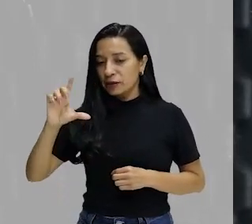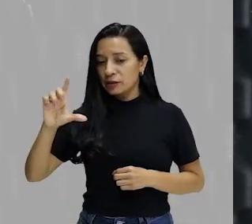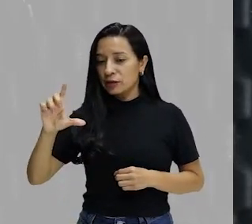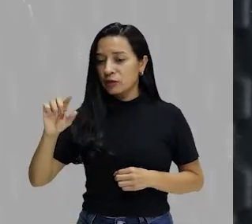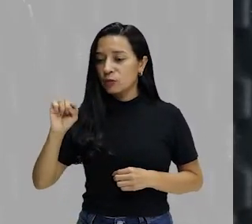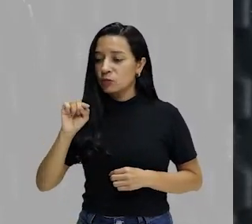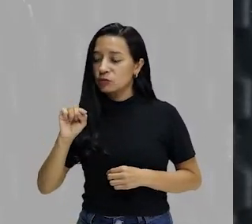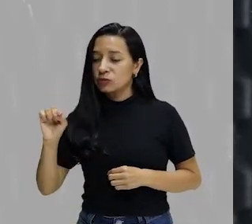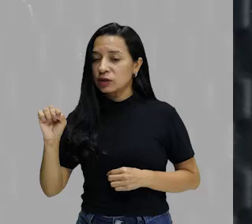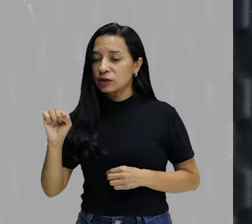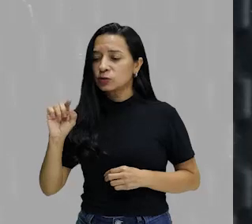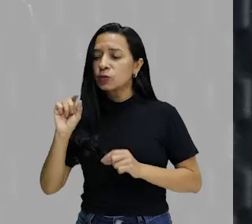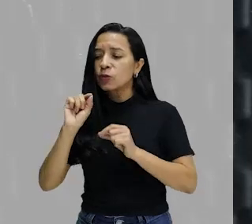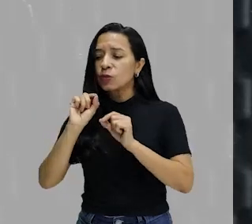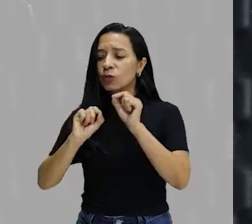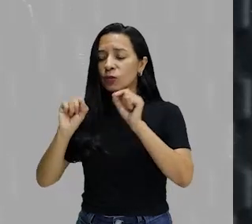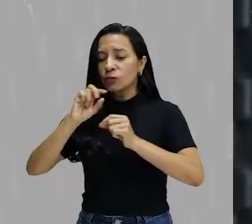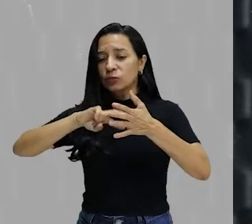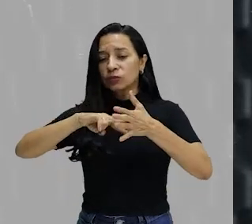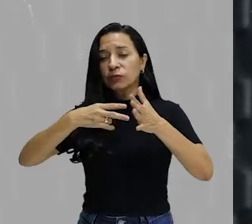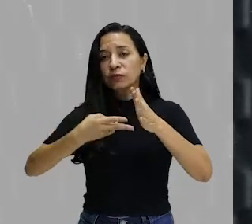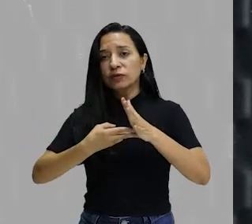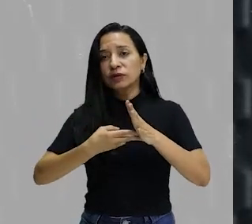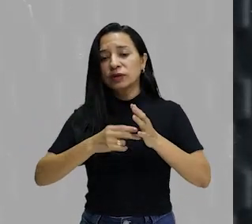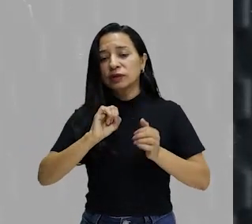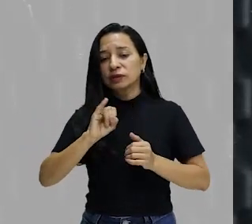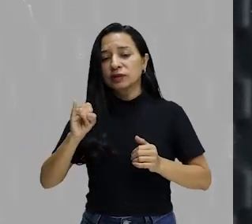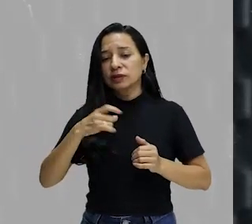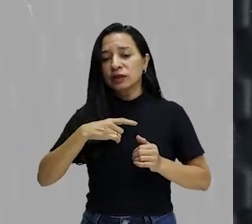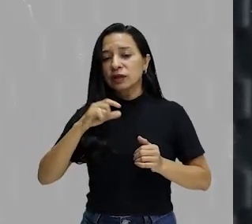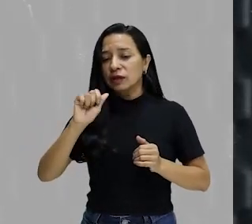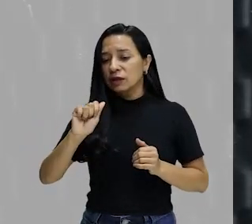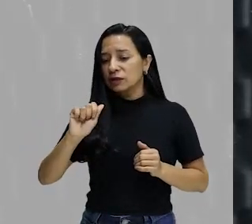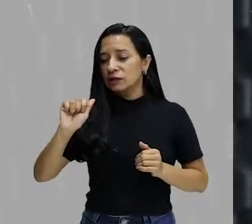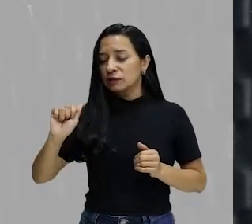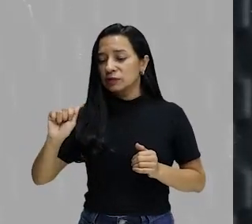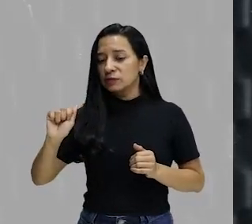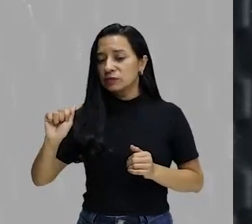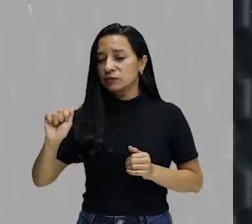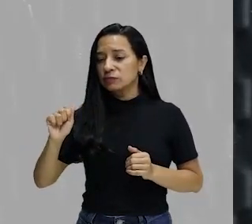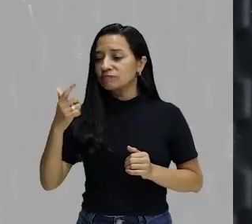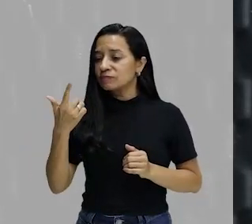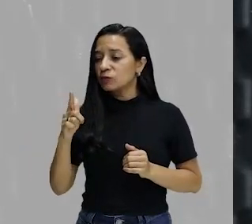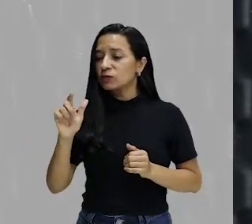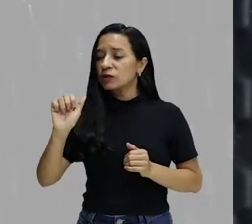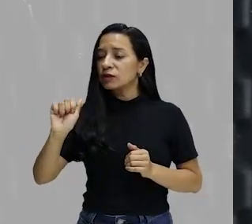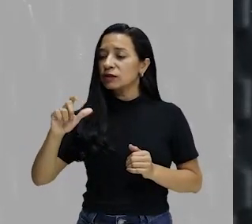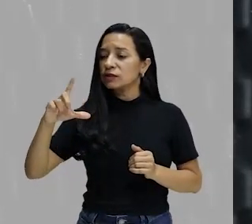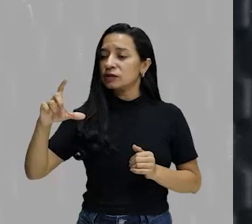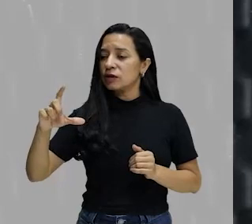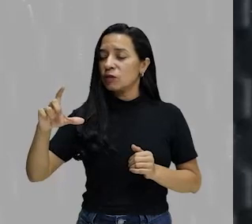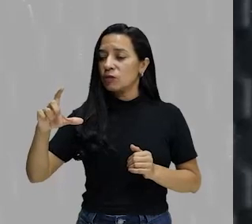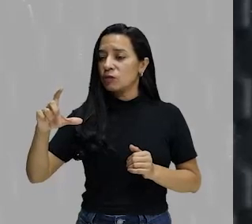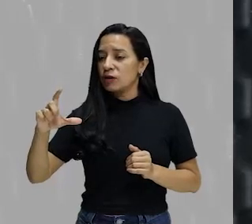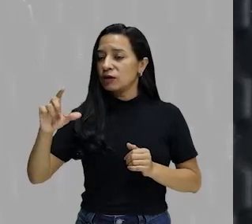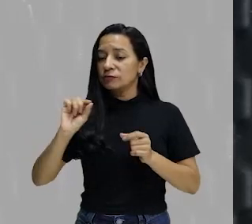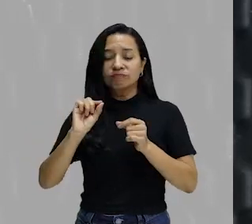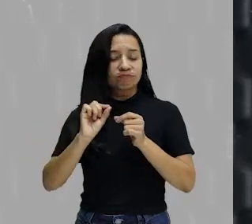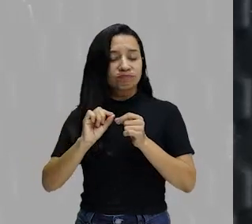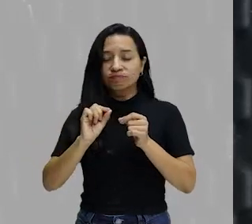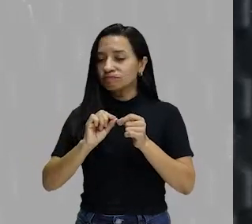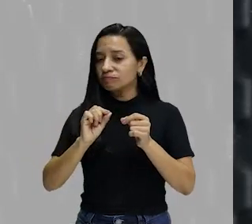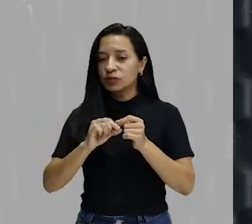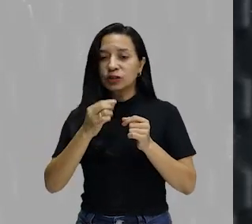genótipo? Se eu tenho azinho, azinho, não tenho azão presente, então não vai produzir melanina. Se não